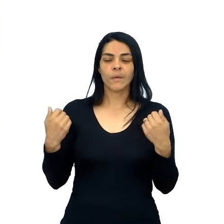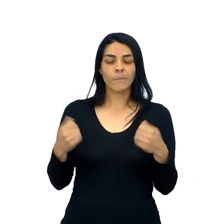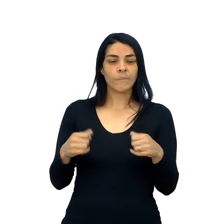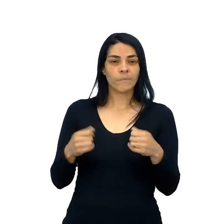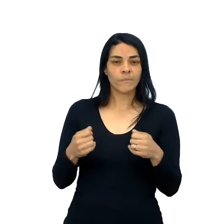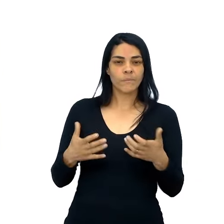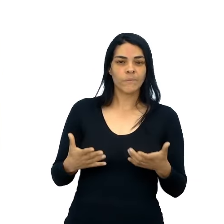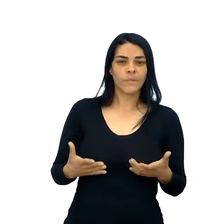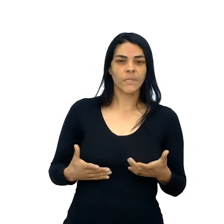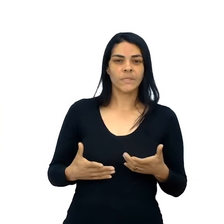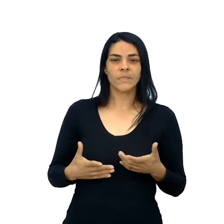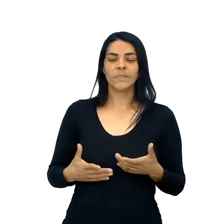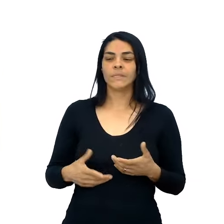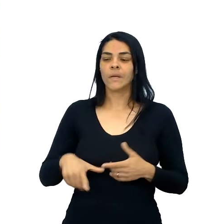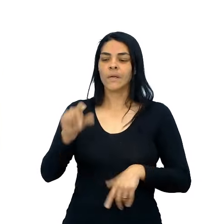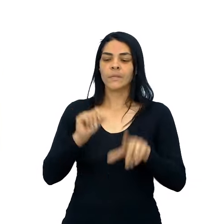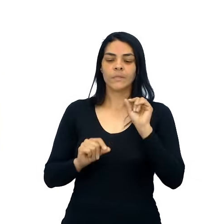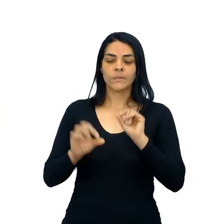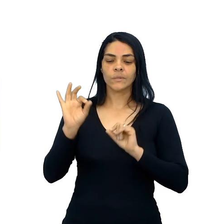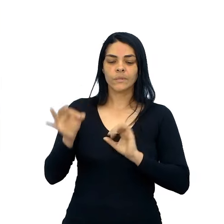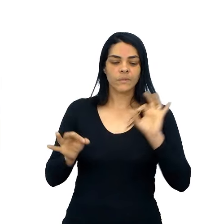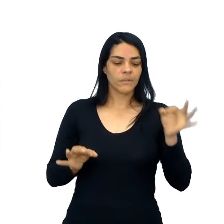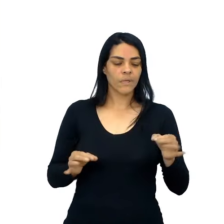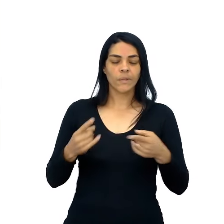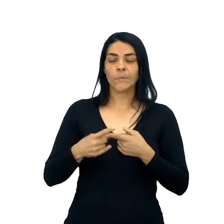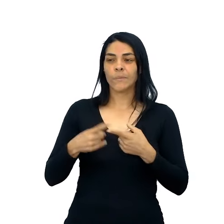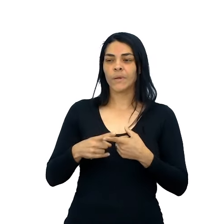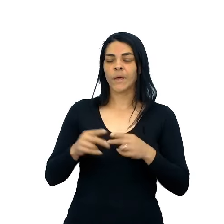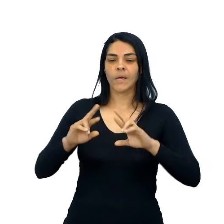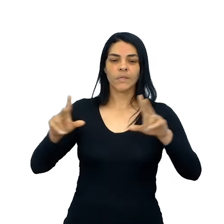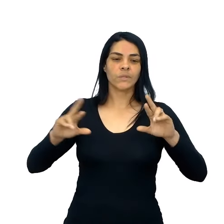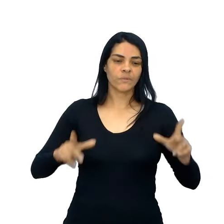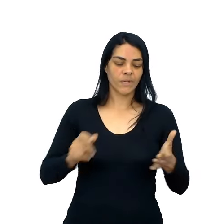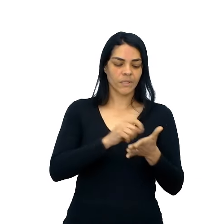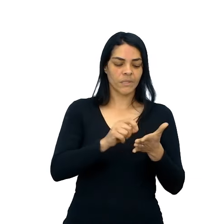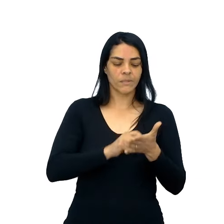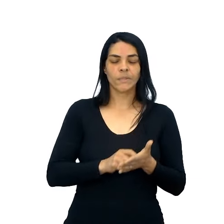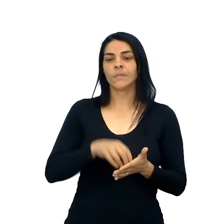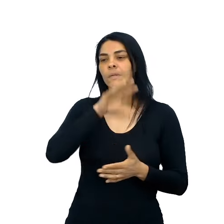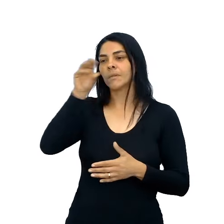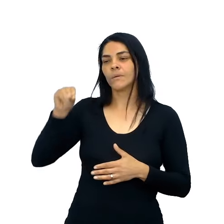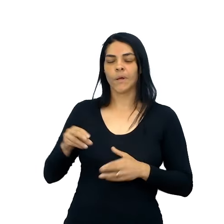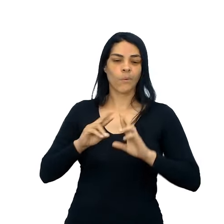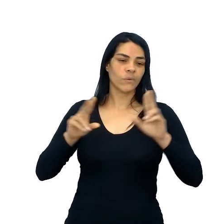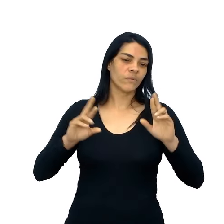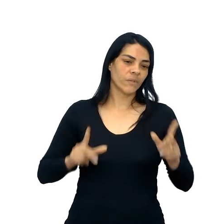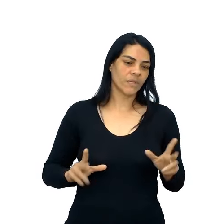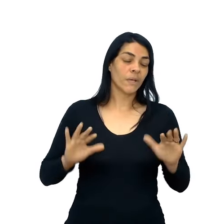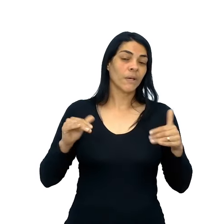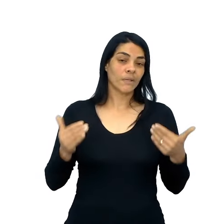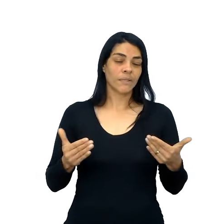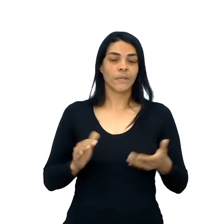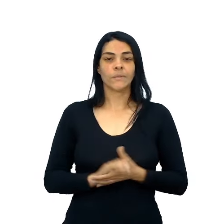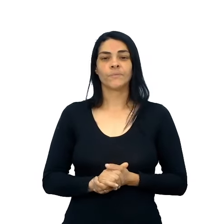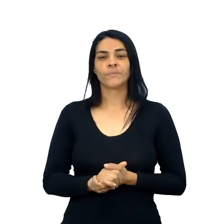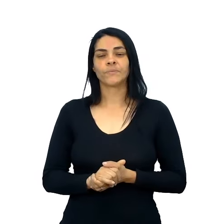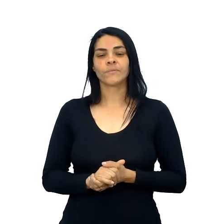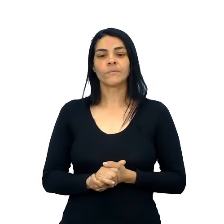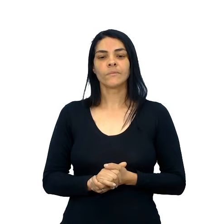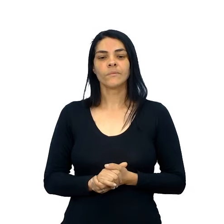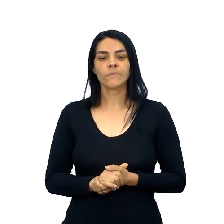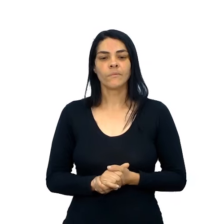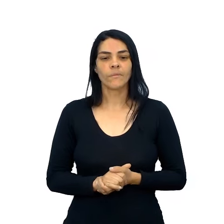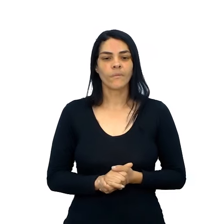elas têm tendências diferentes do que numa produção oral, não é verdade? Concorda? Bom, então, tendo em vista